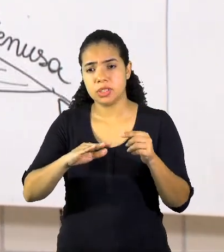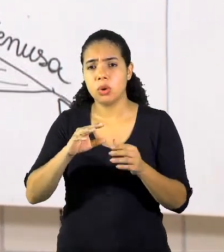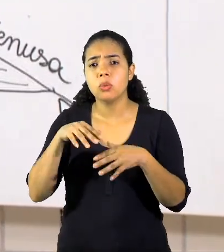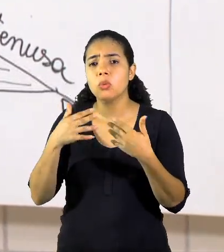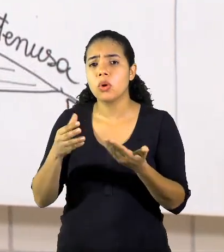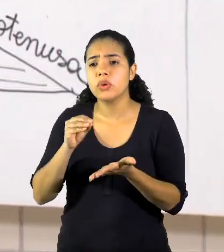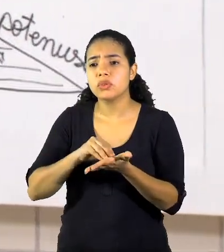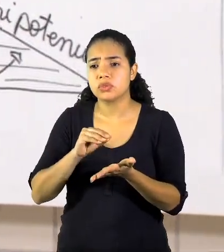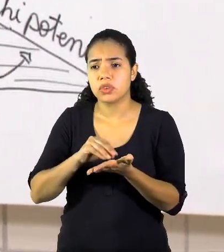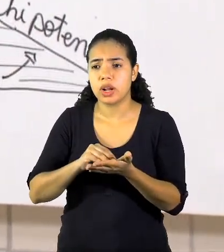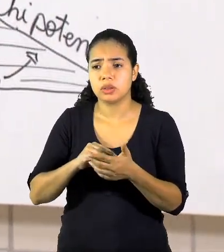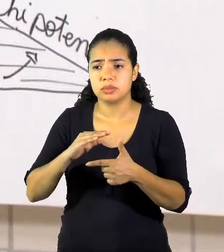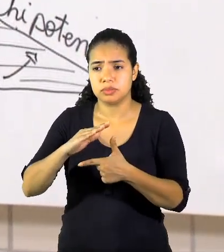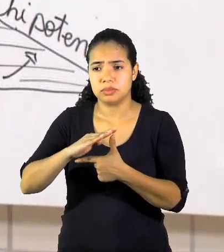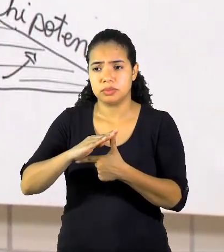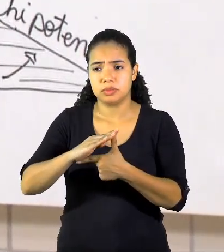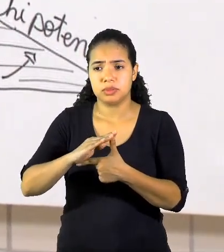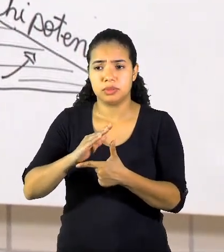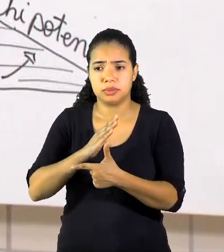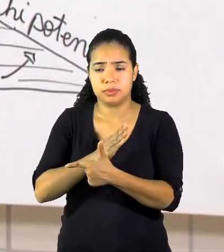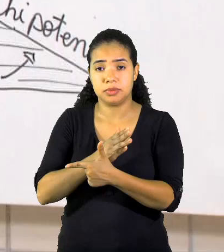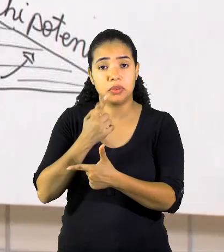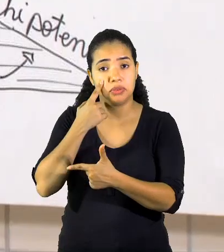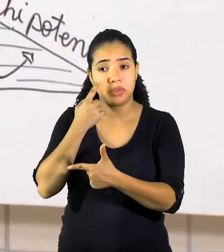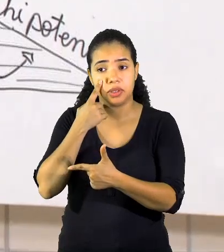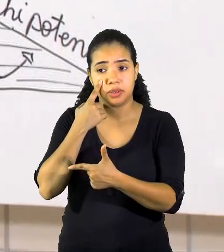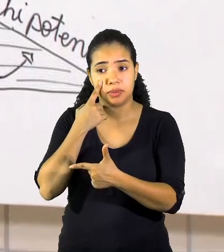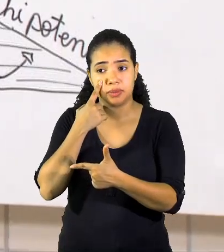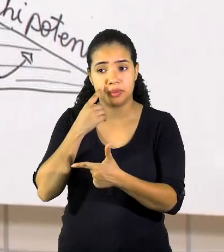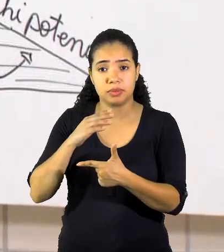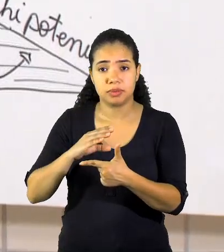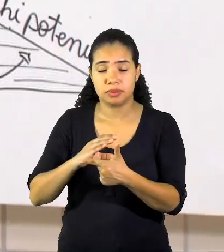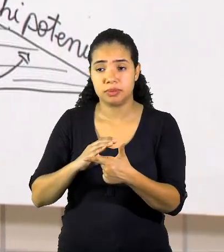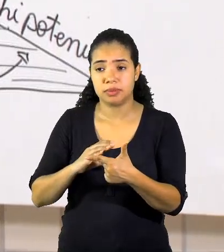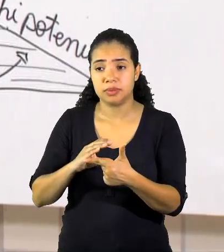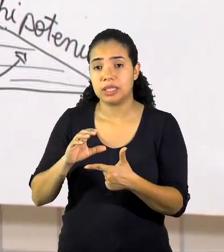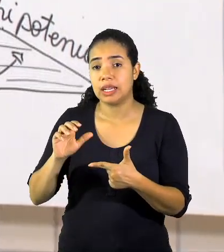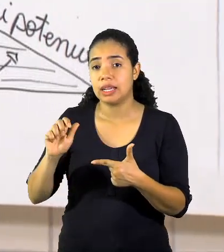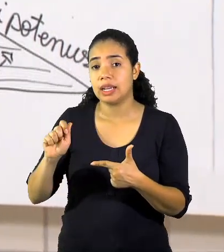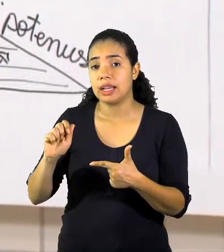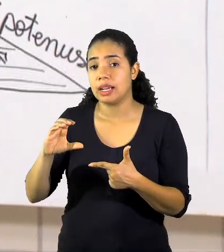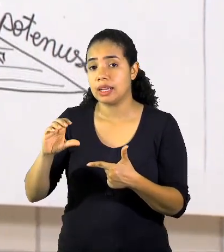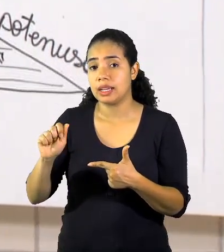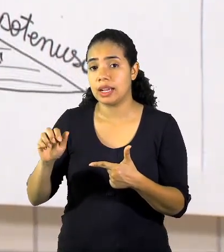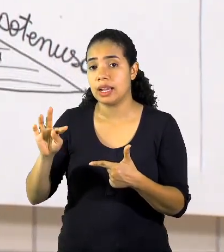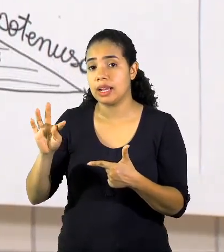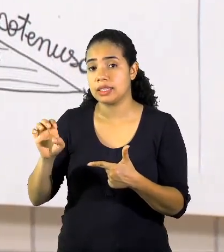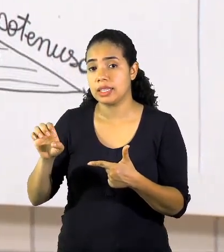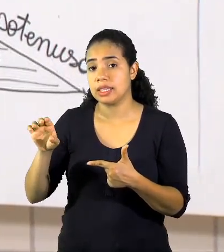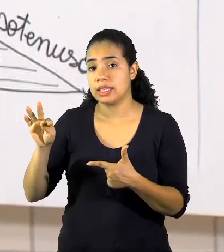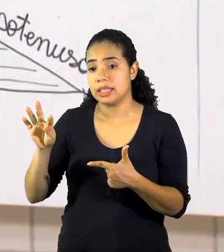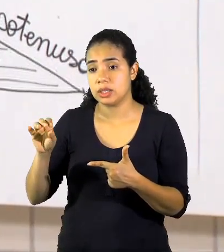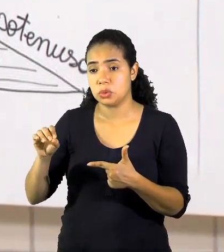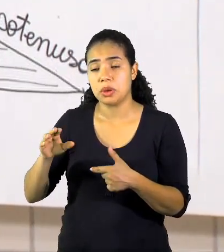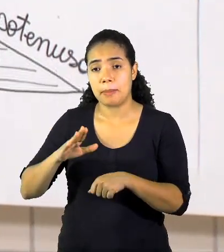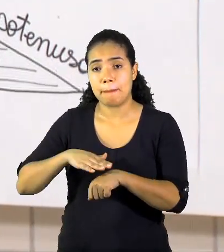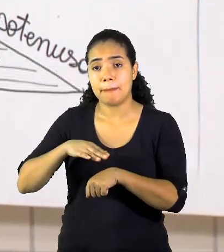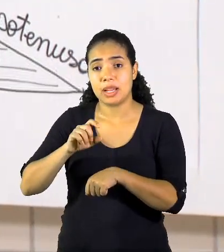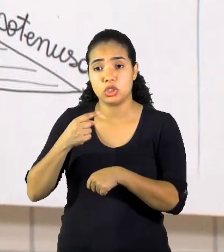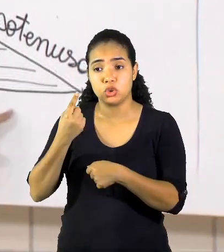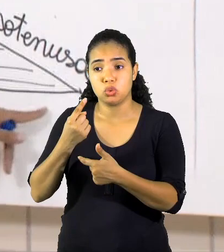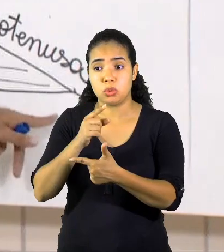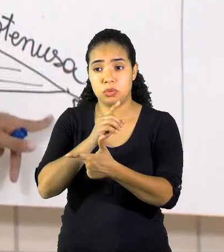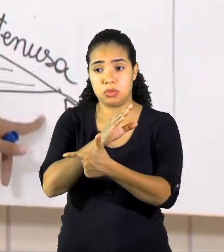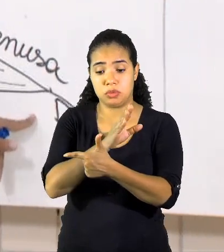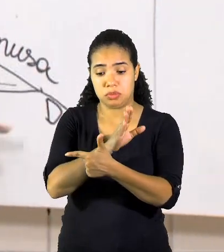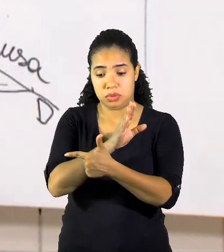agora? Os catetos. Percebam, catetos, essa palavra está no plural. Significa o quê? Que é mais de um. Ou seja, os